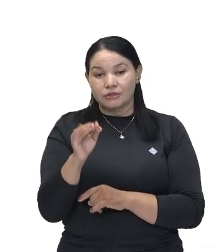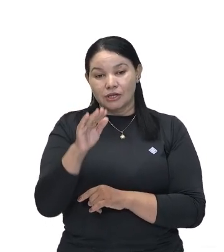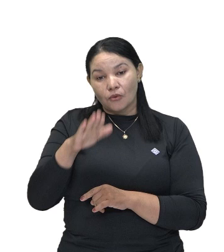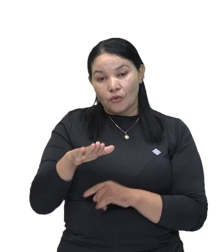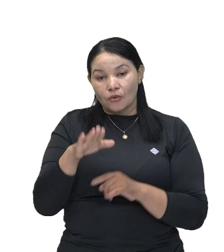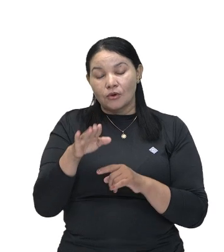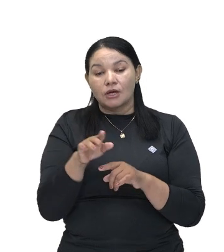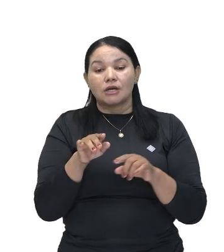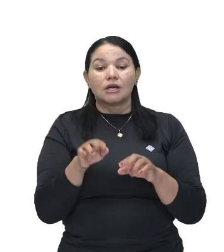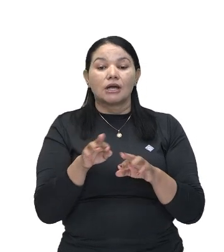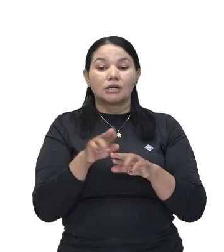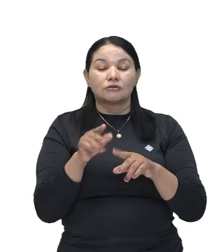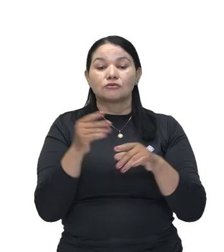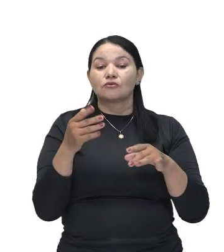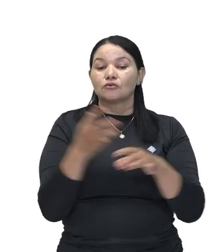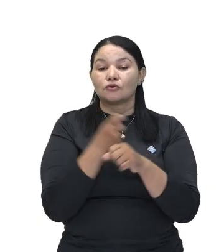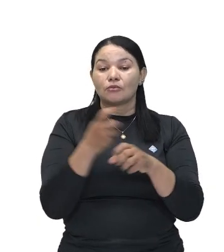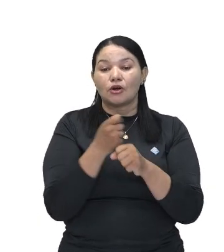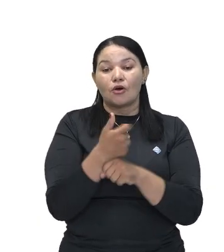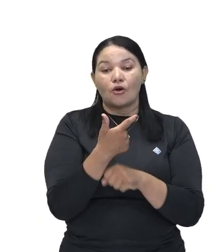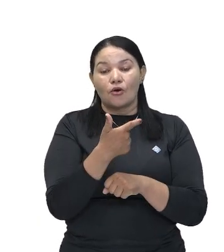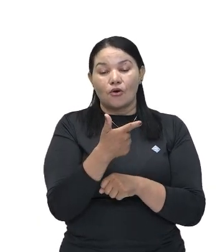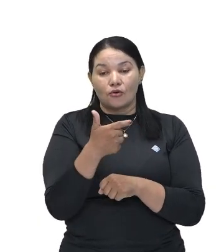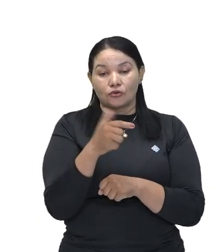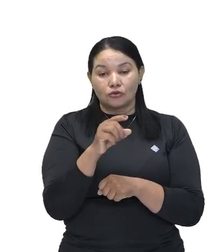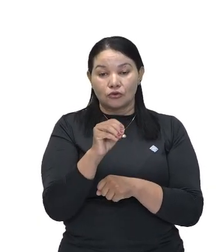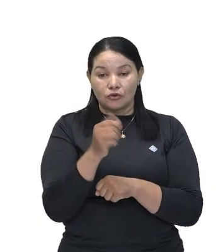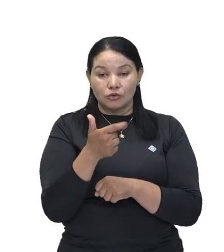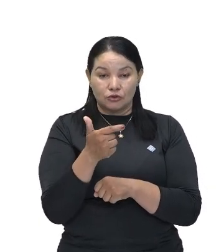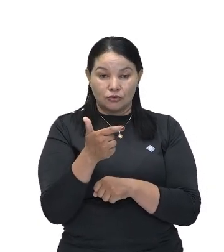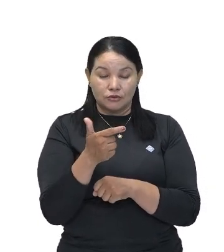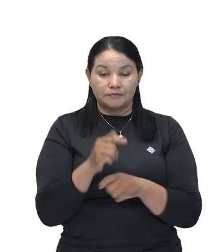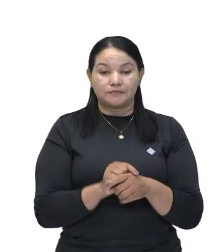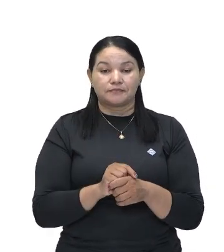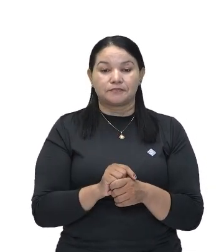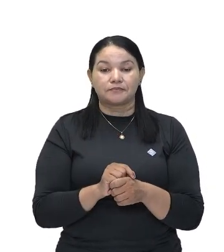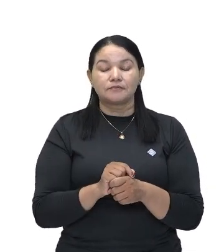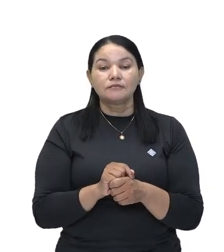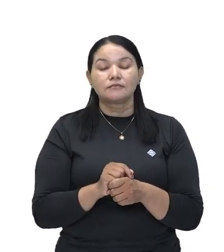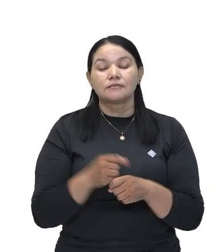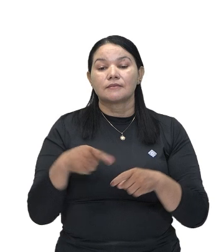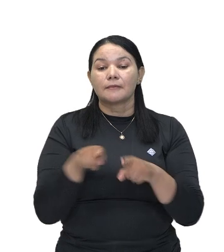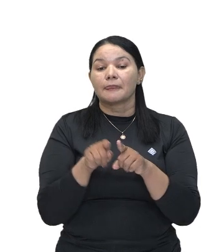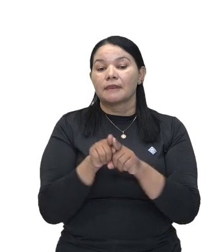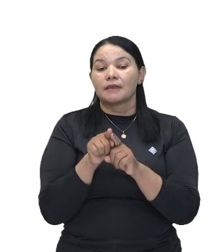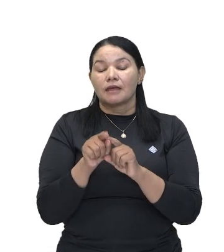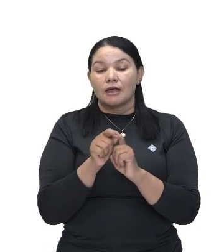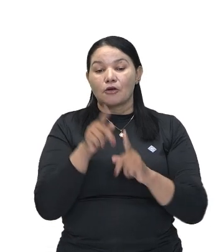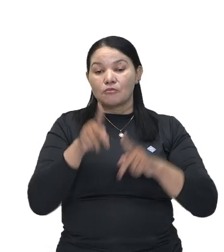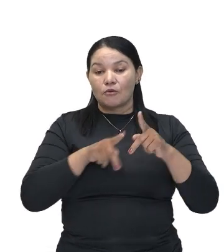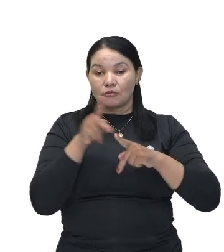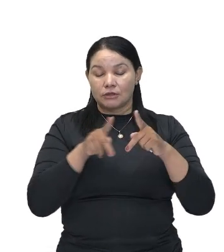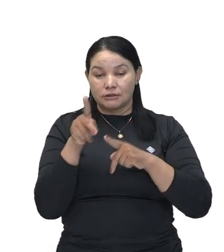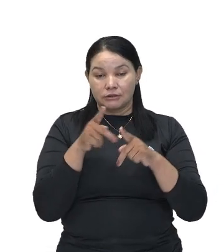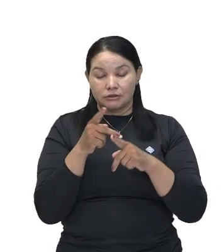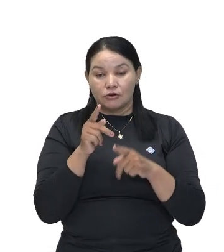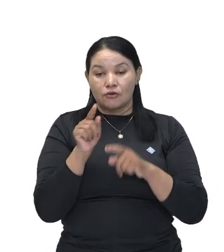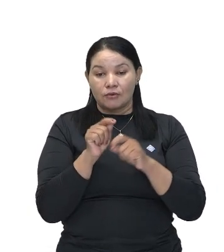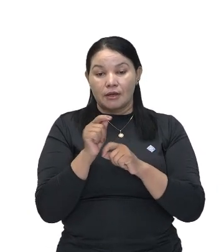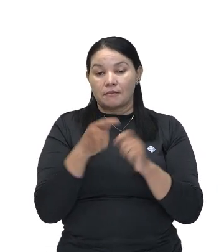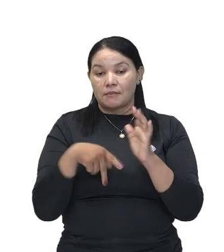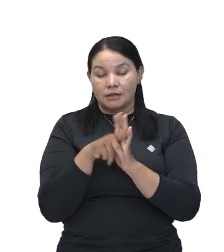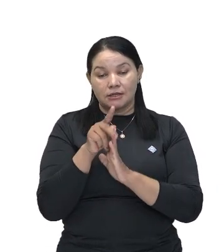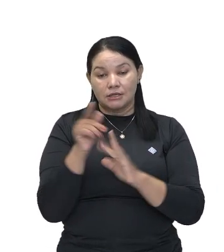ao censo que foi realizado em 2012. A população, ainda em relação à população paraguaia, houve